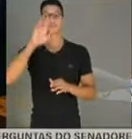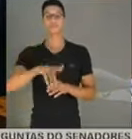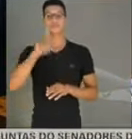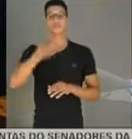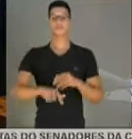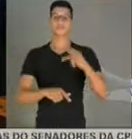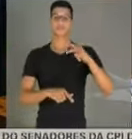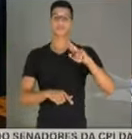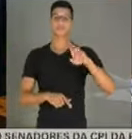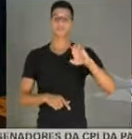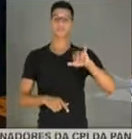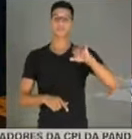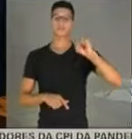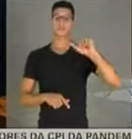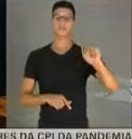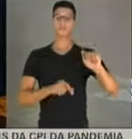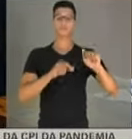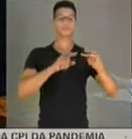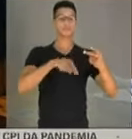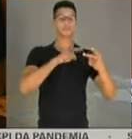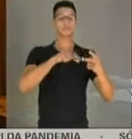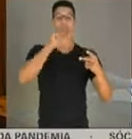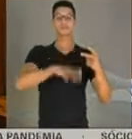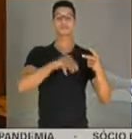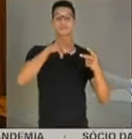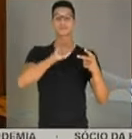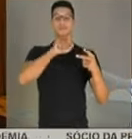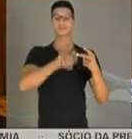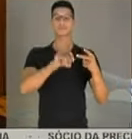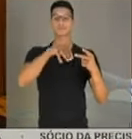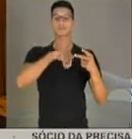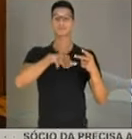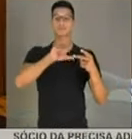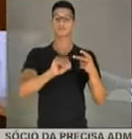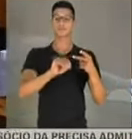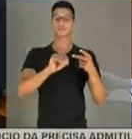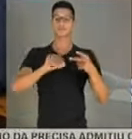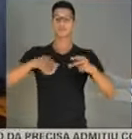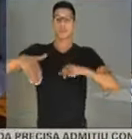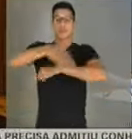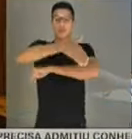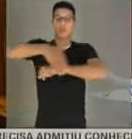Precisa Medicamentos e quem é Francisco Maximiano nos corredores